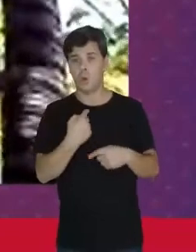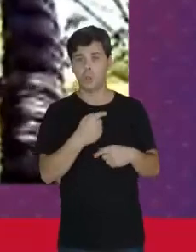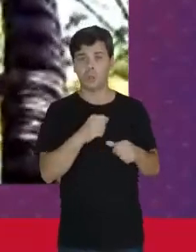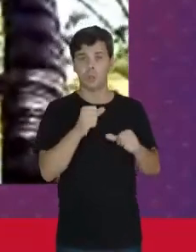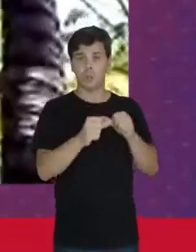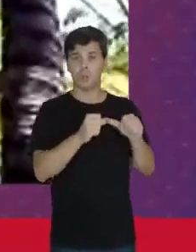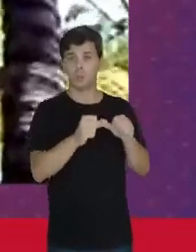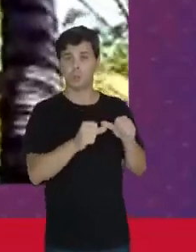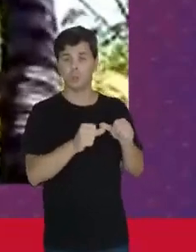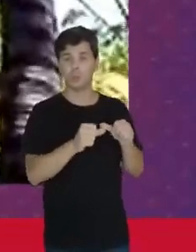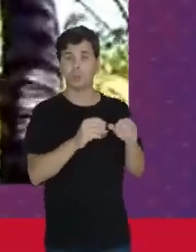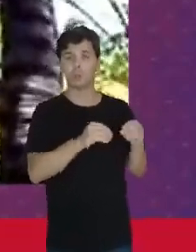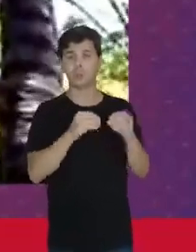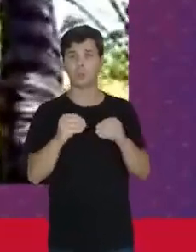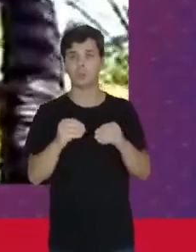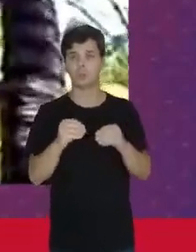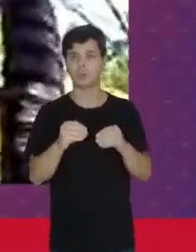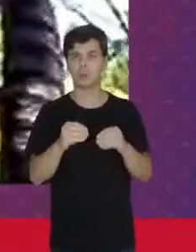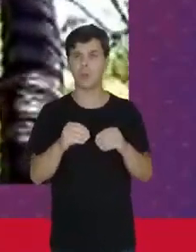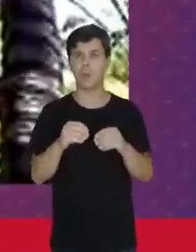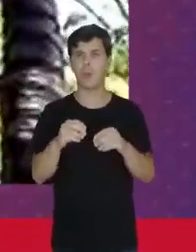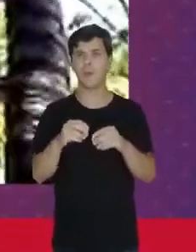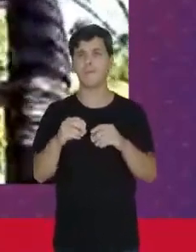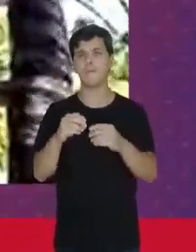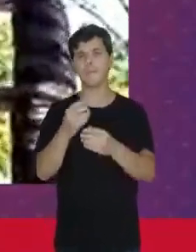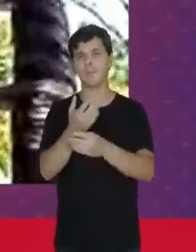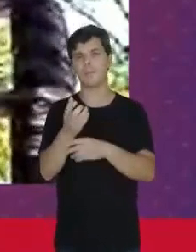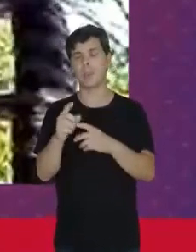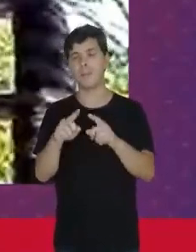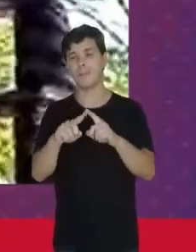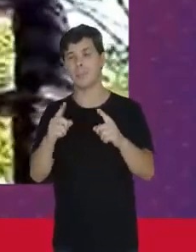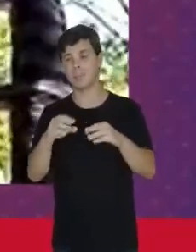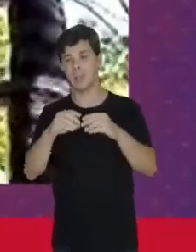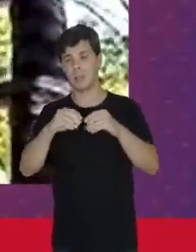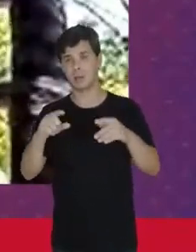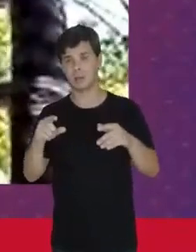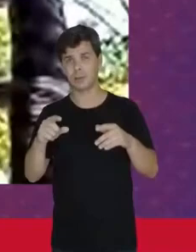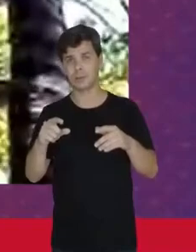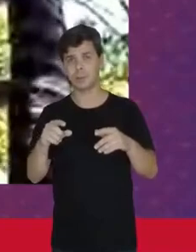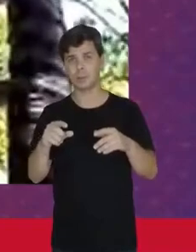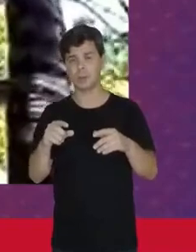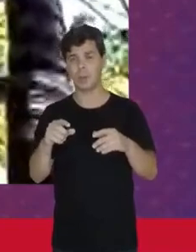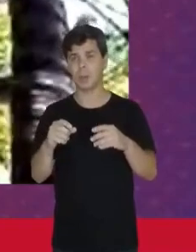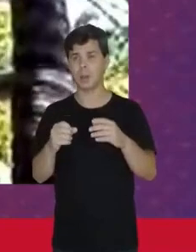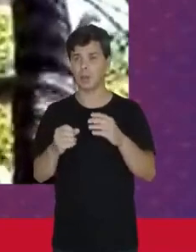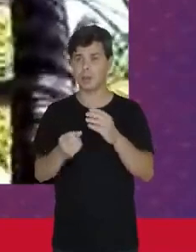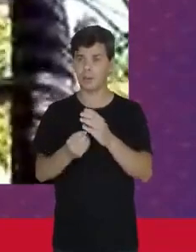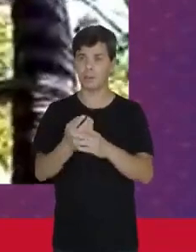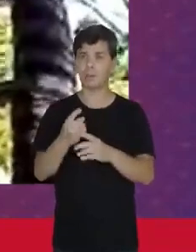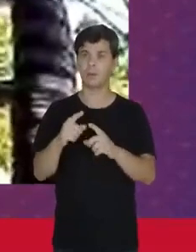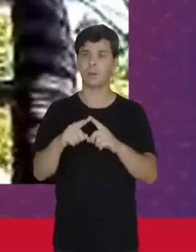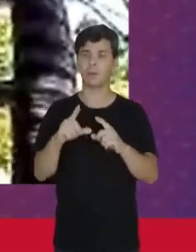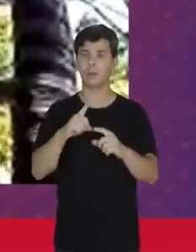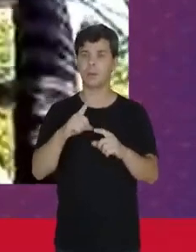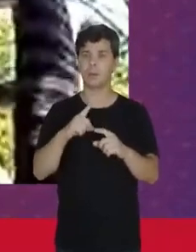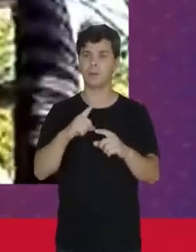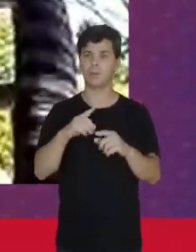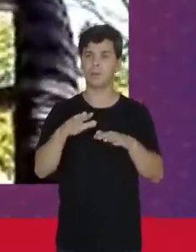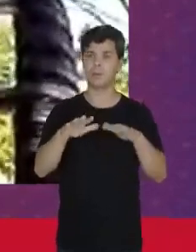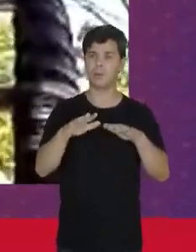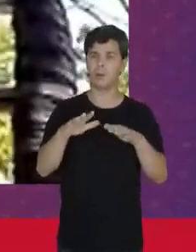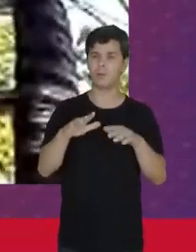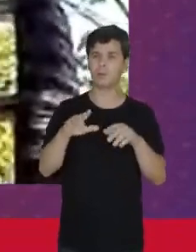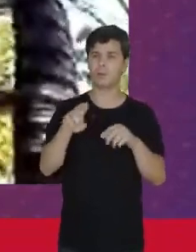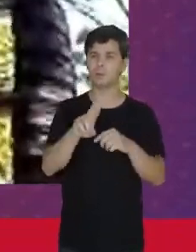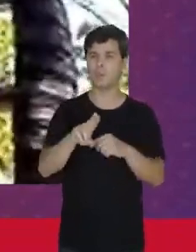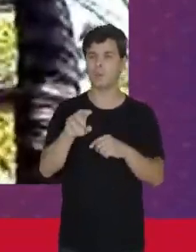era tudo pastagem, sabe? Mas a terra aqui era produtiva e eles mexiam com muito veneno.